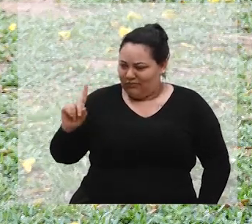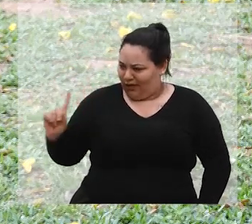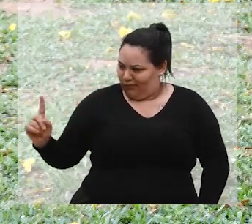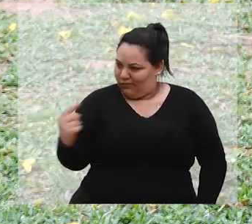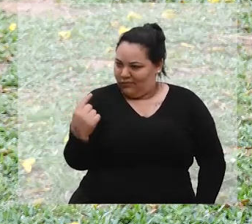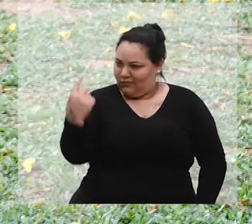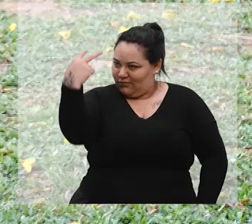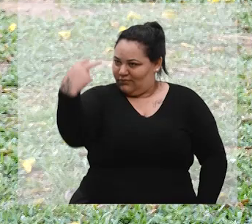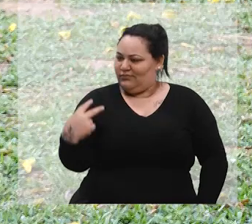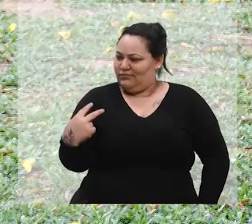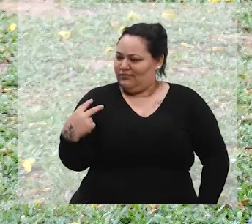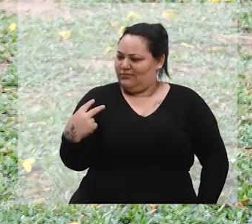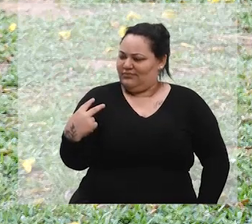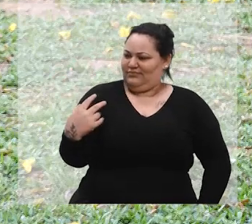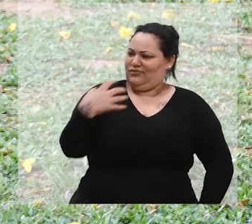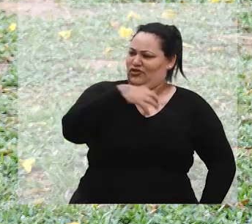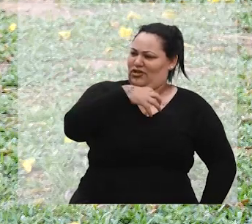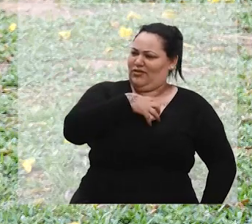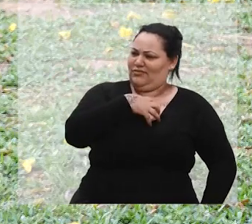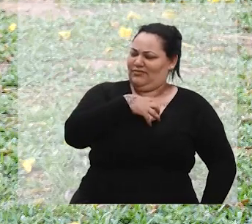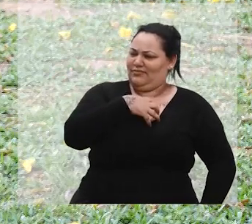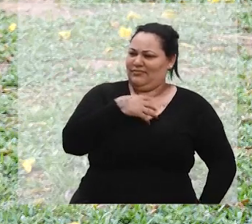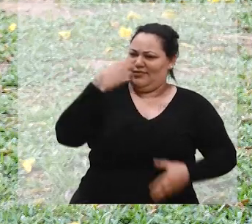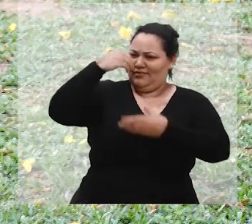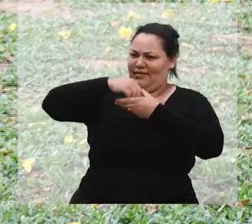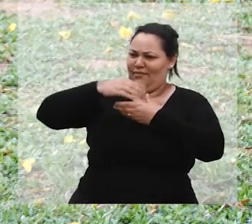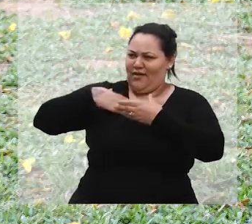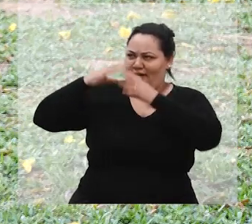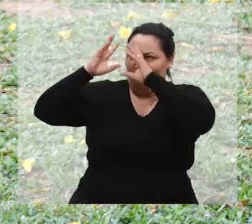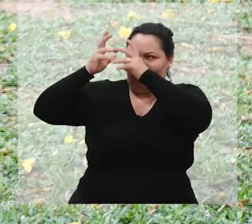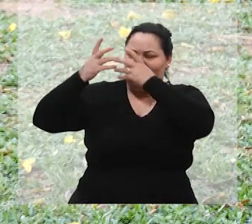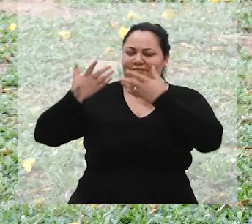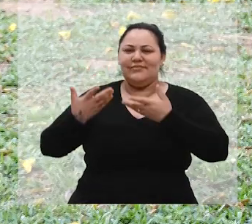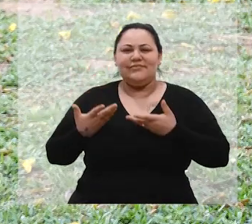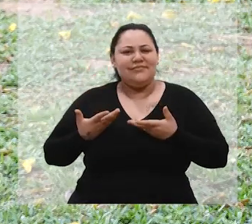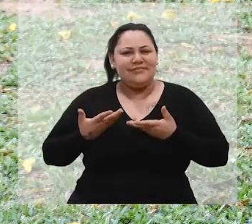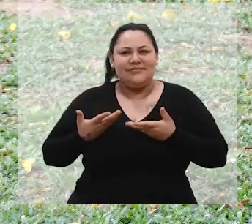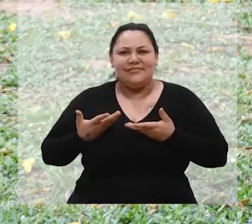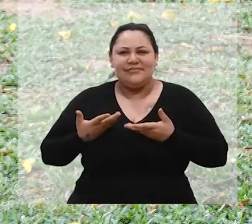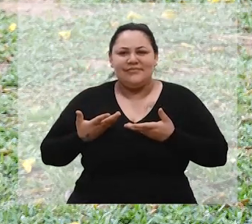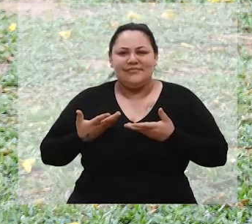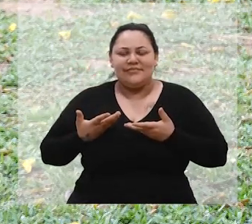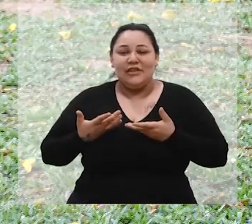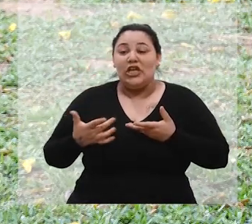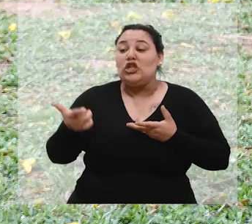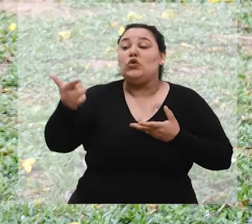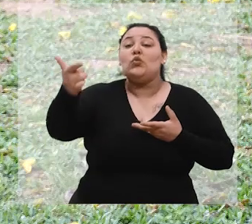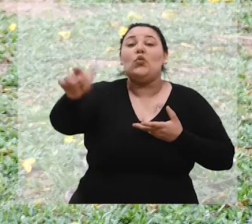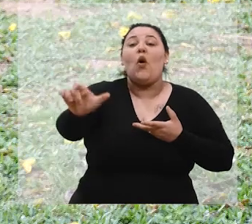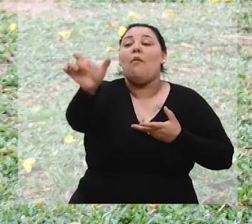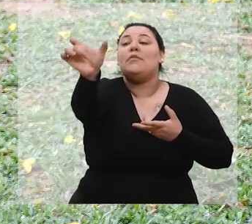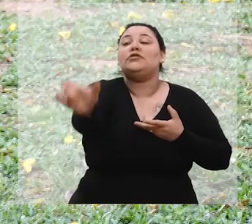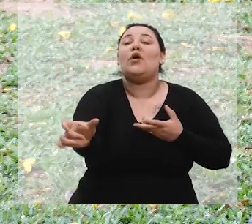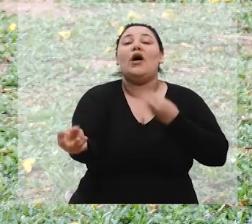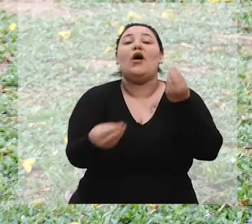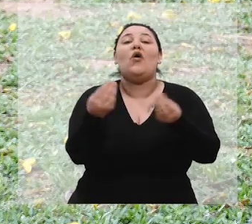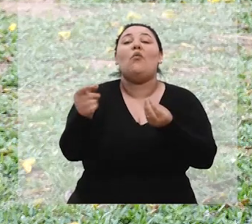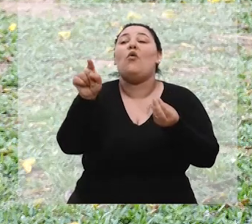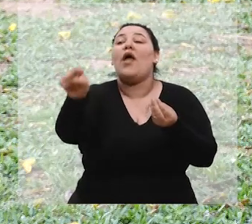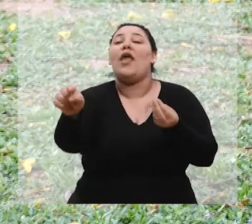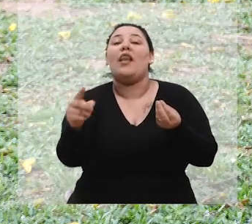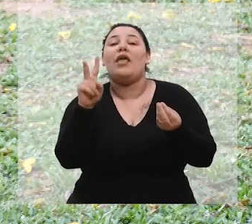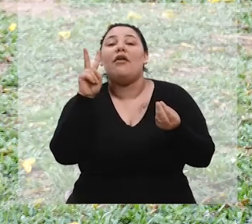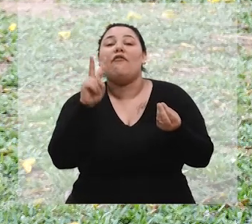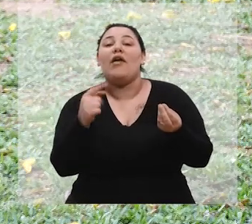a maneira como a gente vê o nosso rosto dentro da nossa cabeça, não é mais que uma suposição de como é que o outro me vê, porque eu me vejo